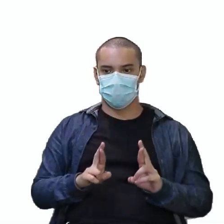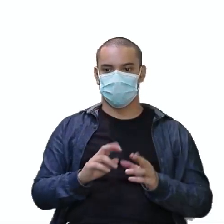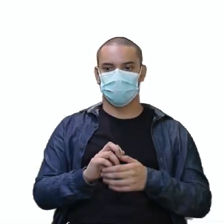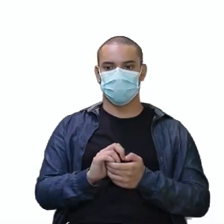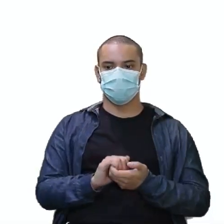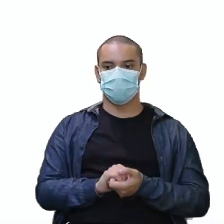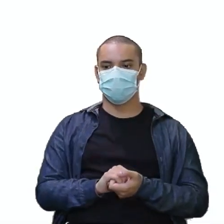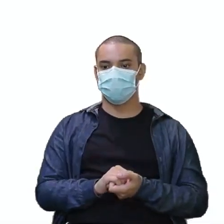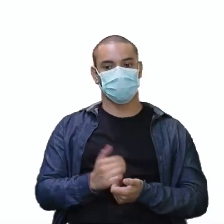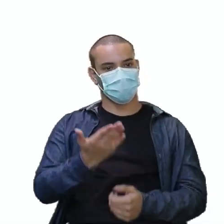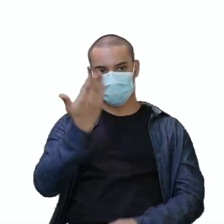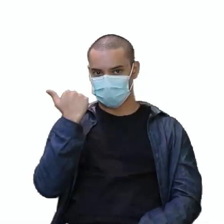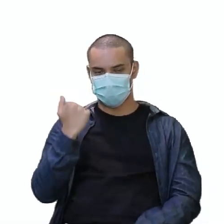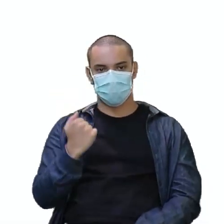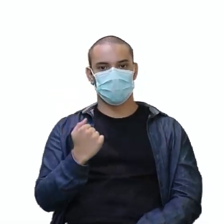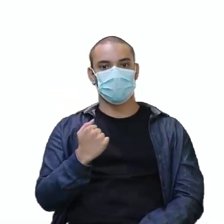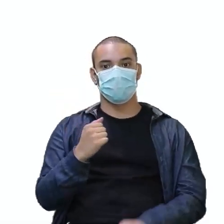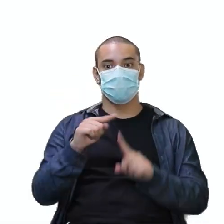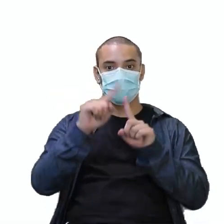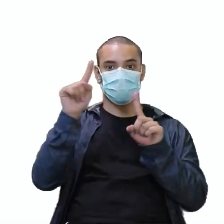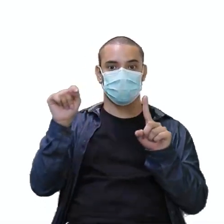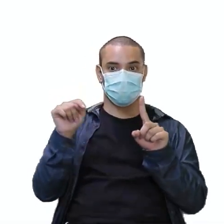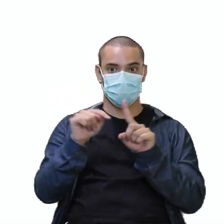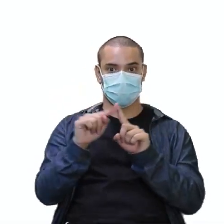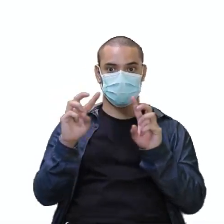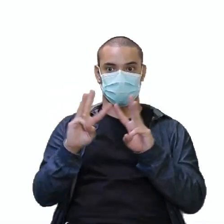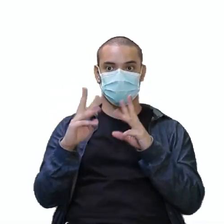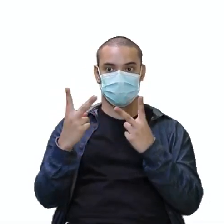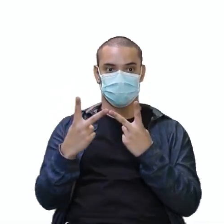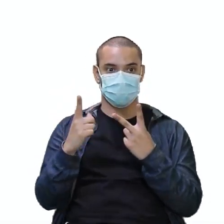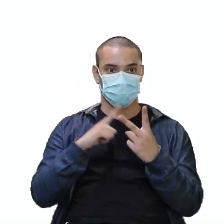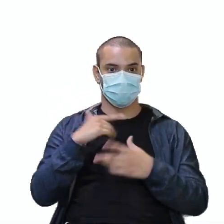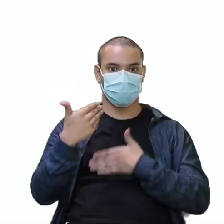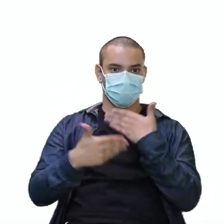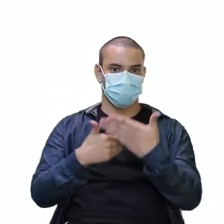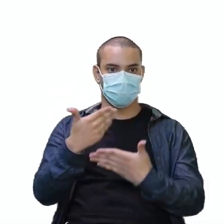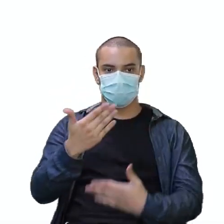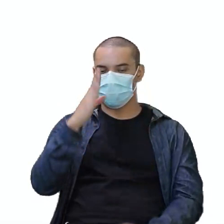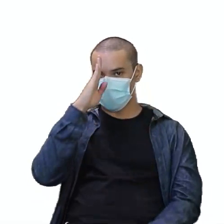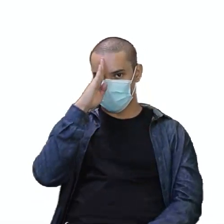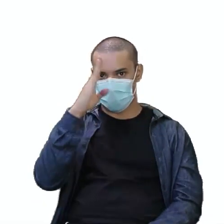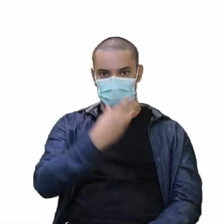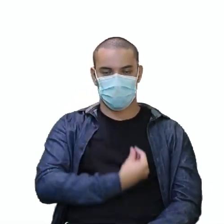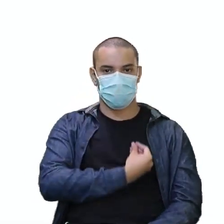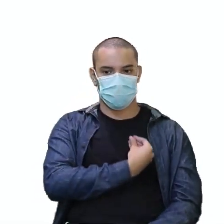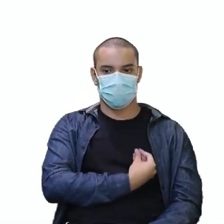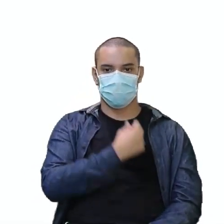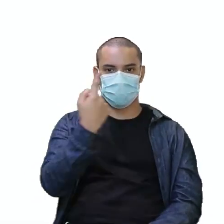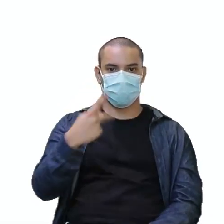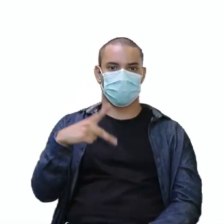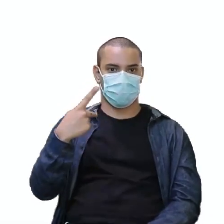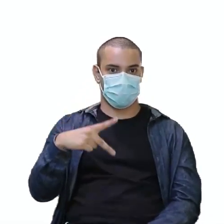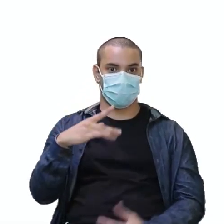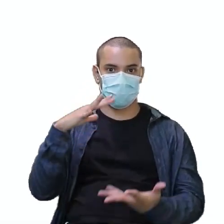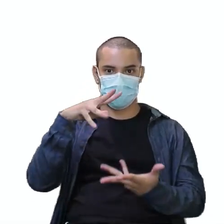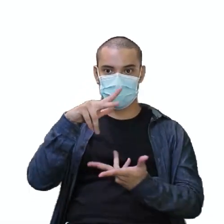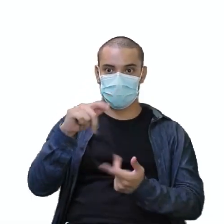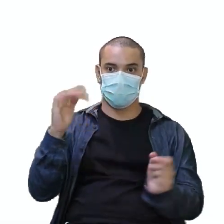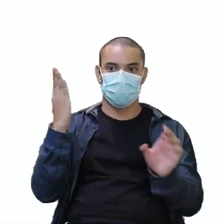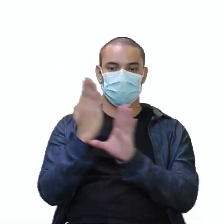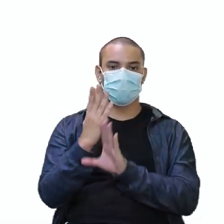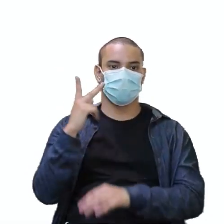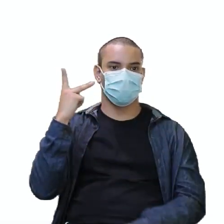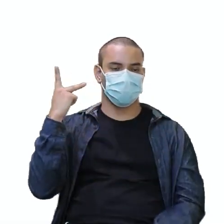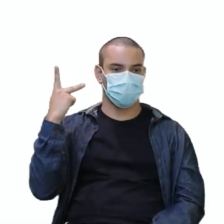é? Vamos lá. O ciclo da matéria é um processo fundamental à vida na Terra. É